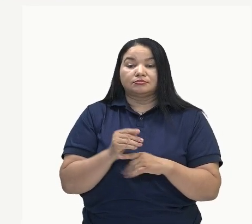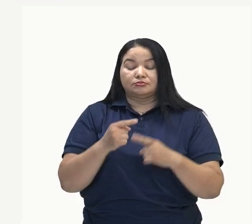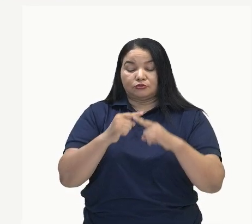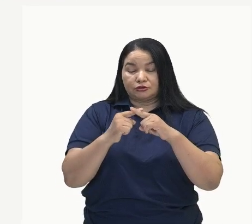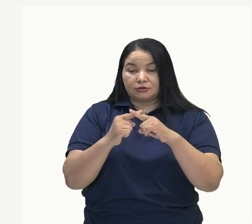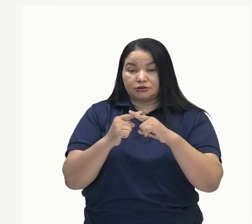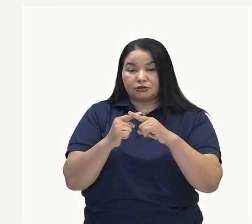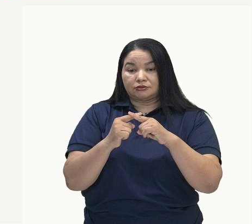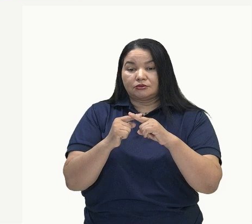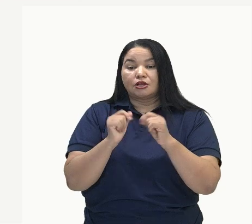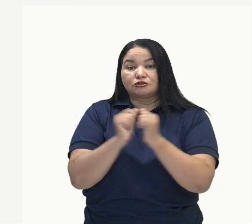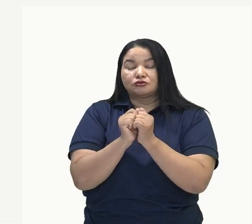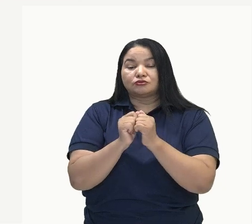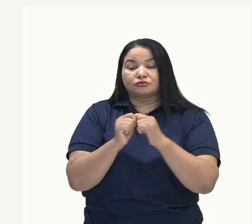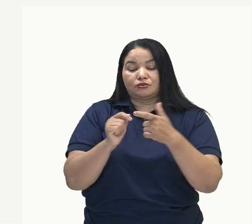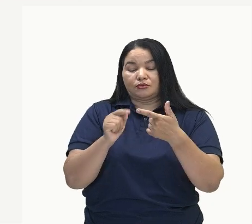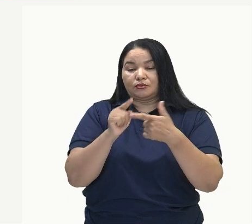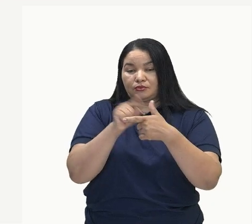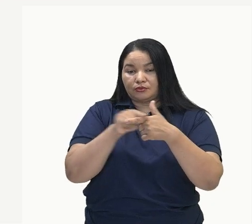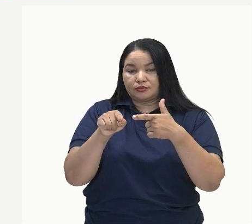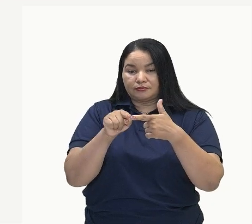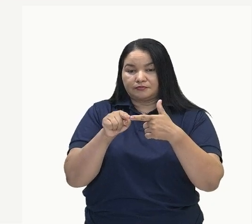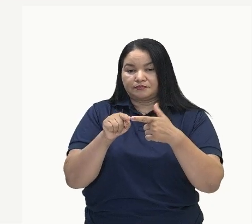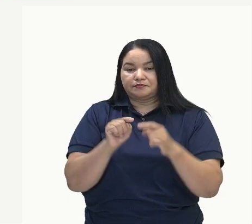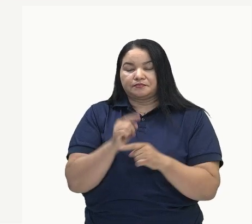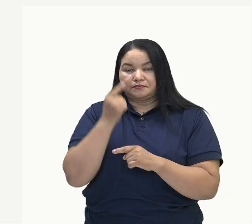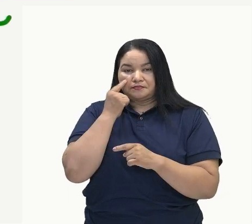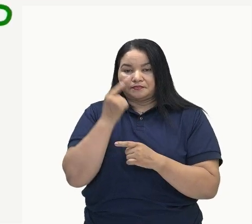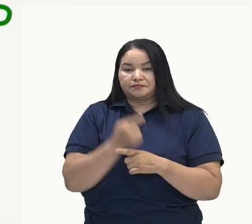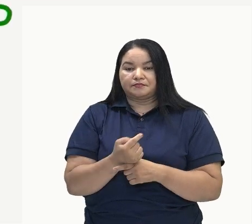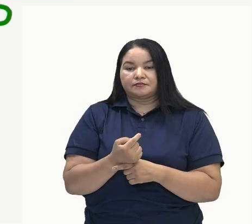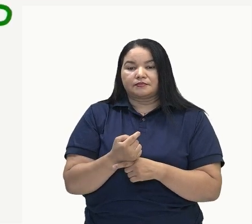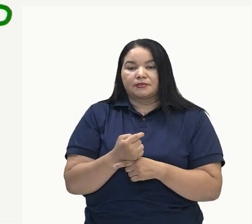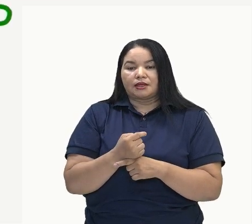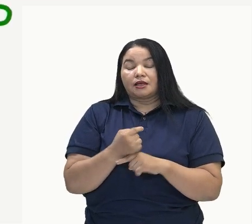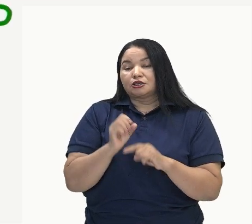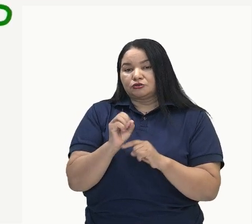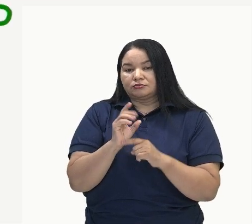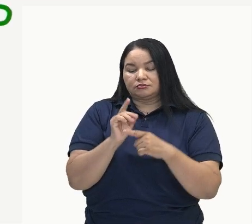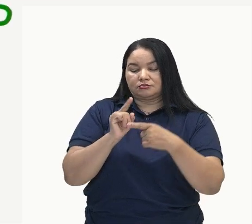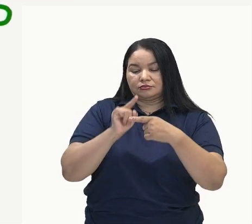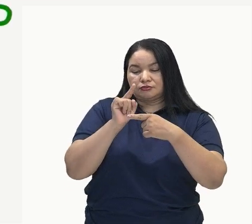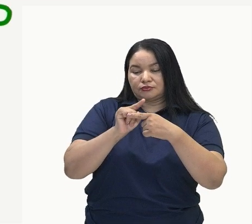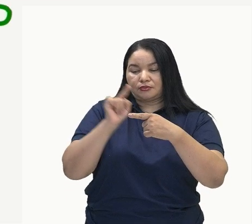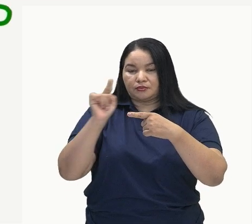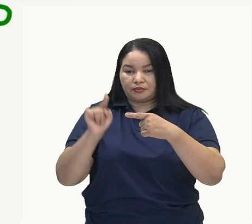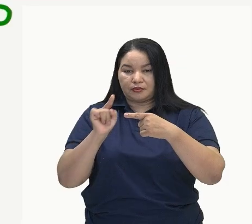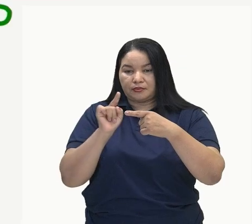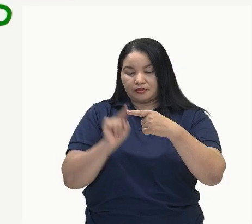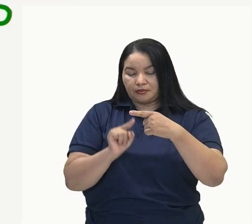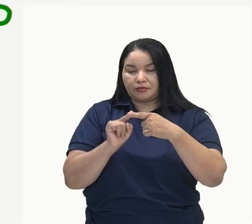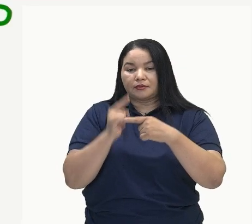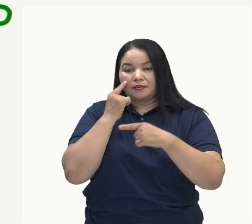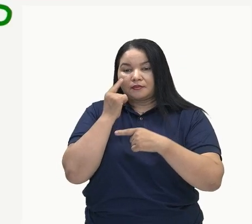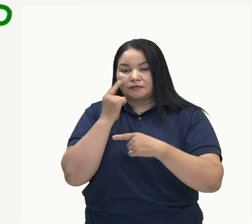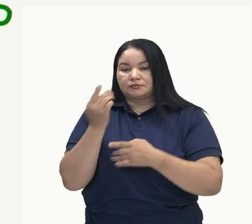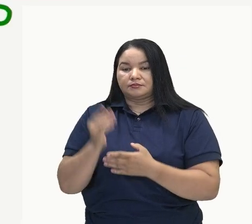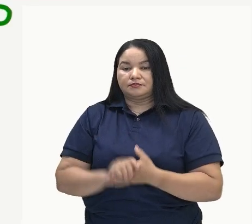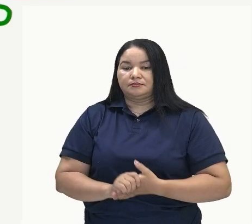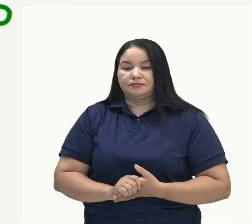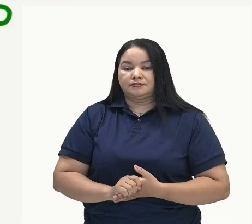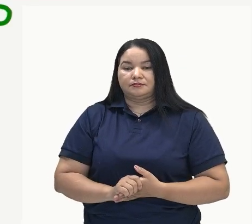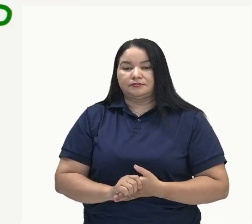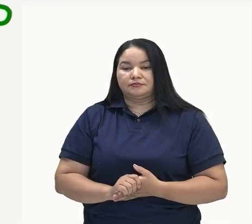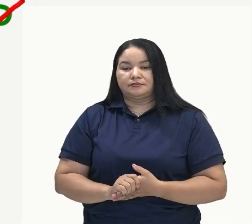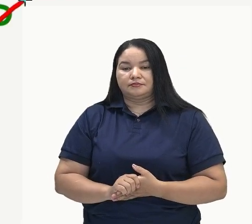junto com a divisão, não é? Então, ó, basta simplificar aqui, ó, os zeros. Então, ó,